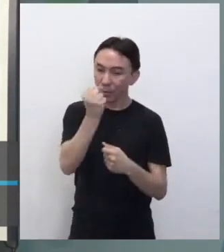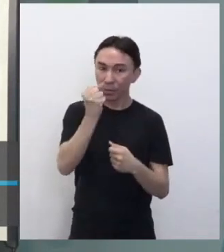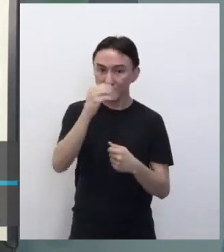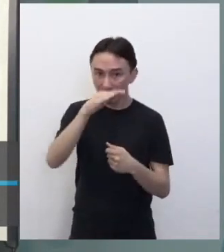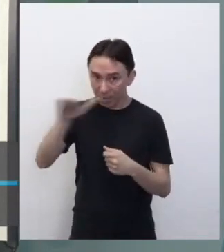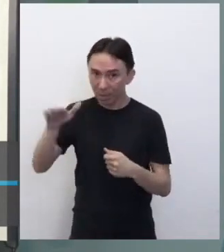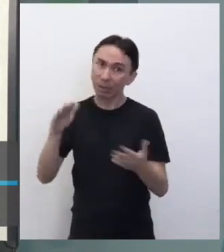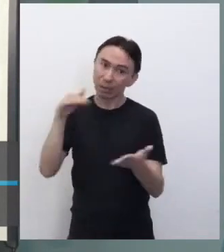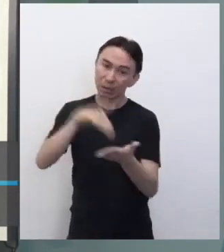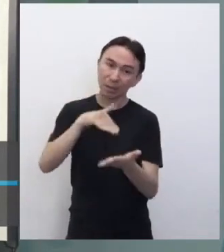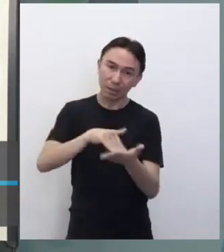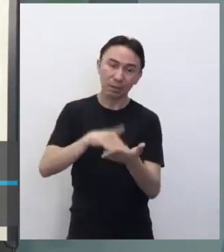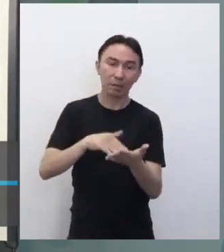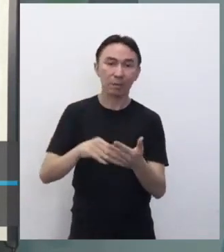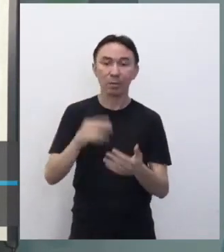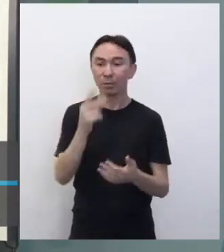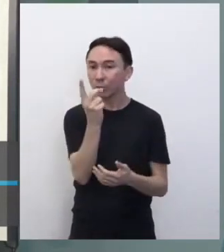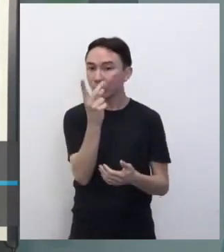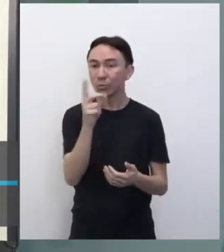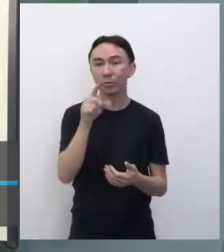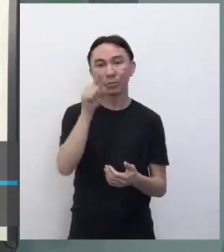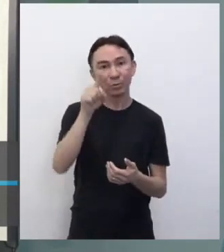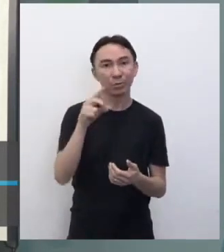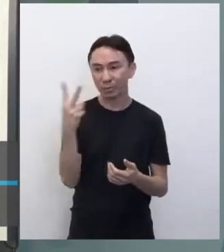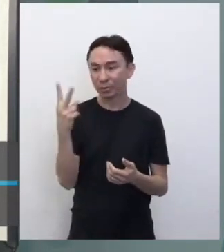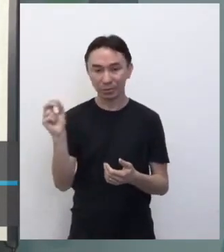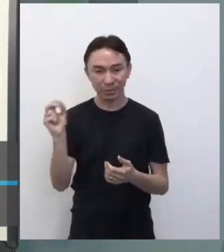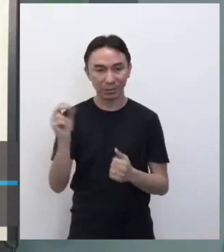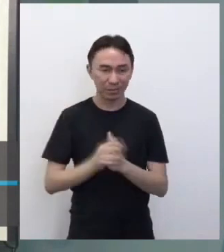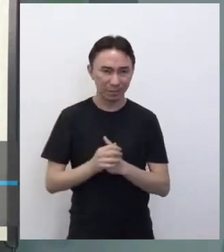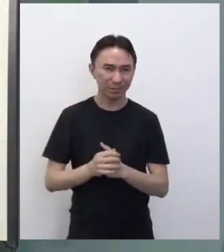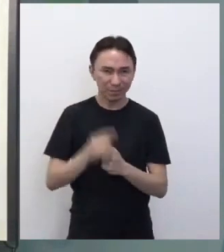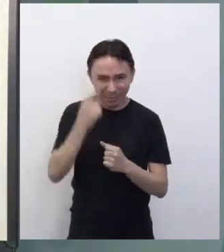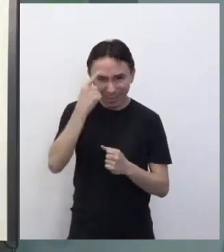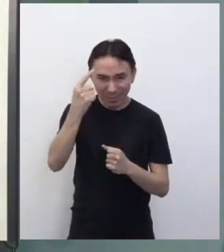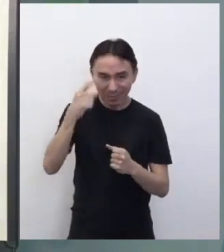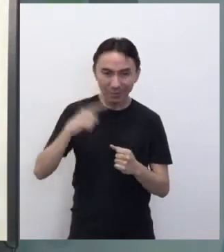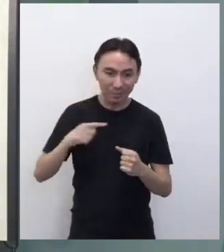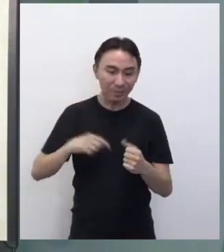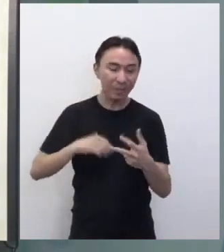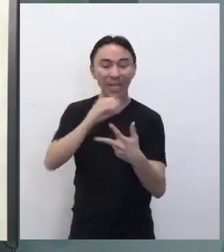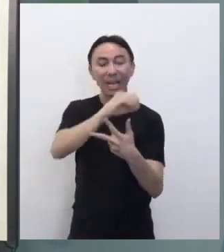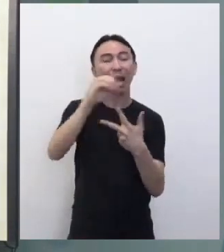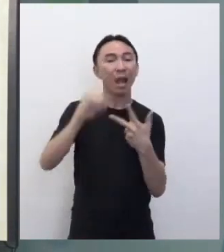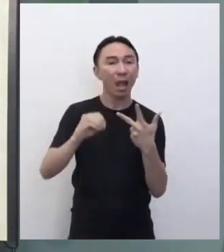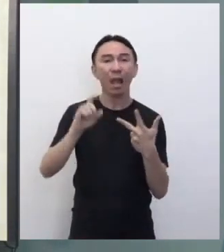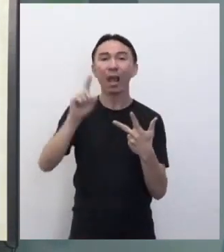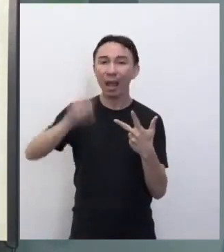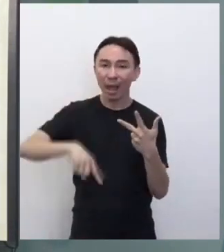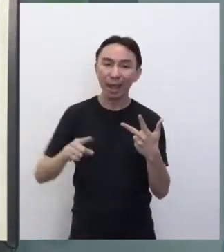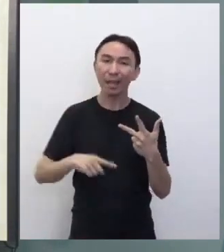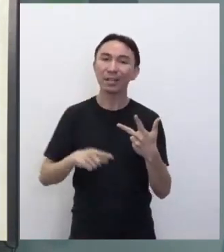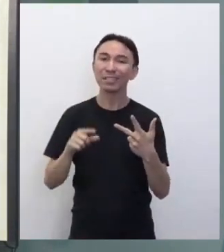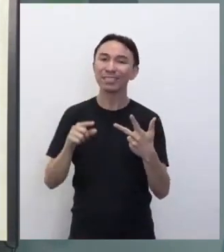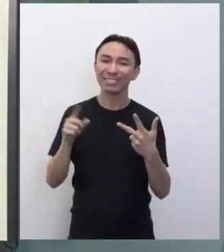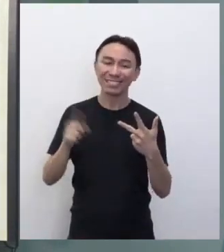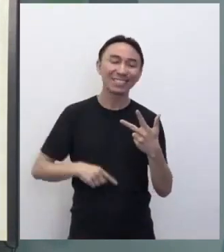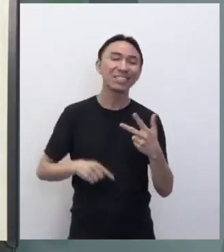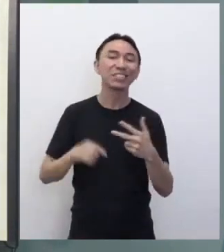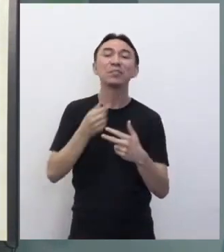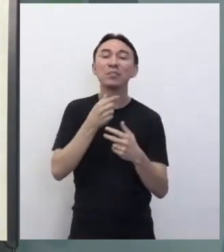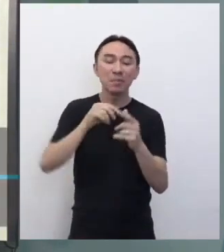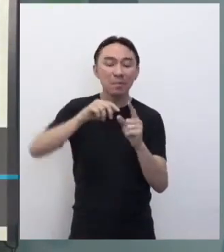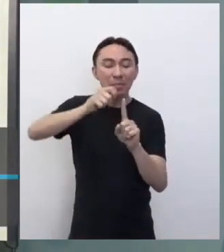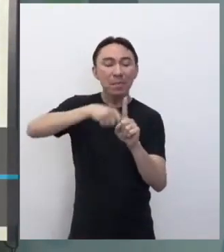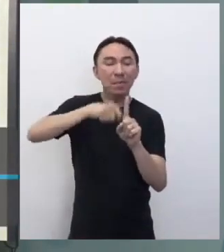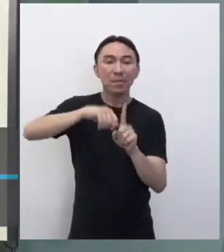programação. Lembrando que Enem vai ser em janeiro, né? Mas vocês podem aí seguir o sitezinho do INEP. Então,